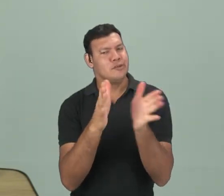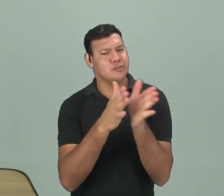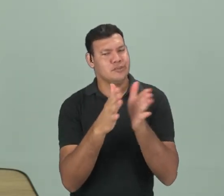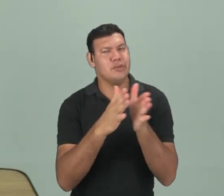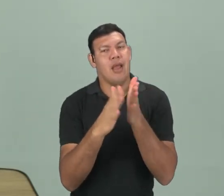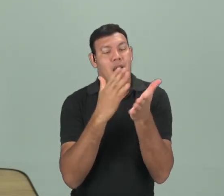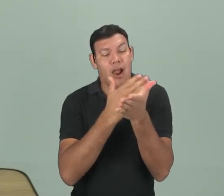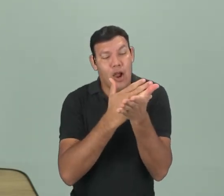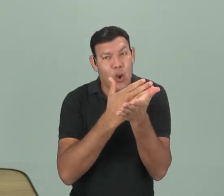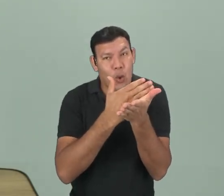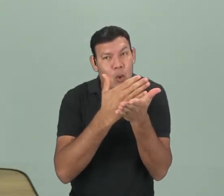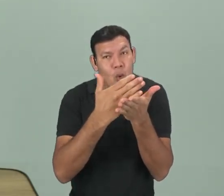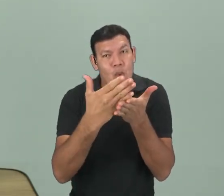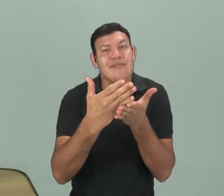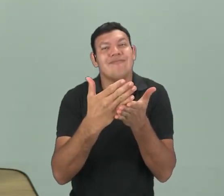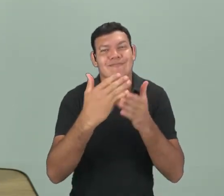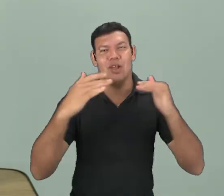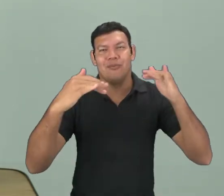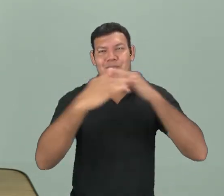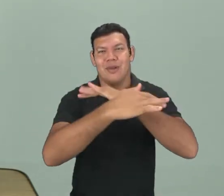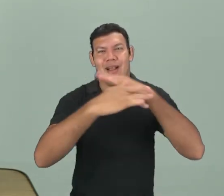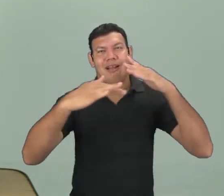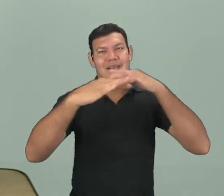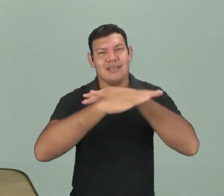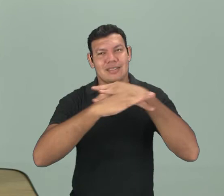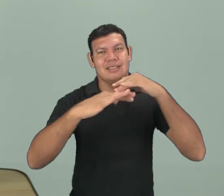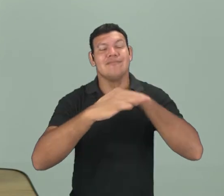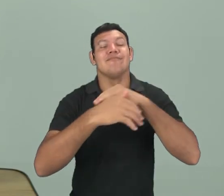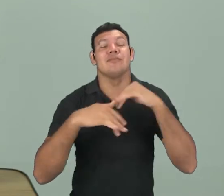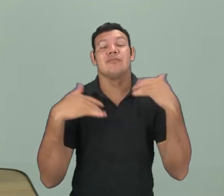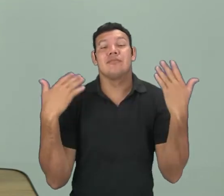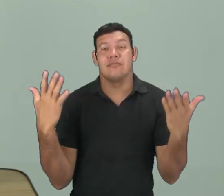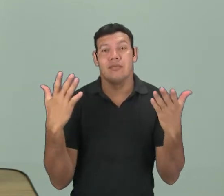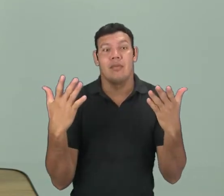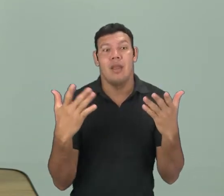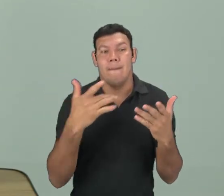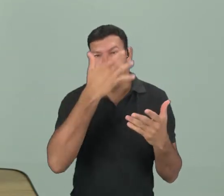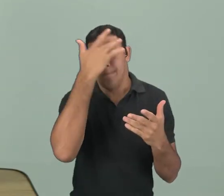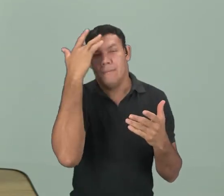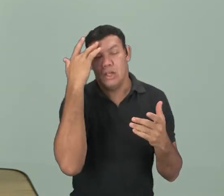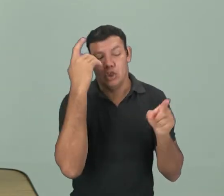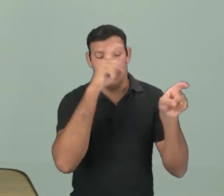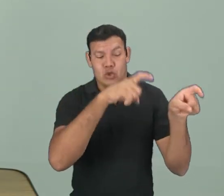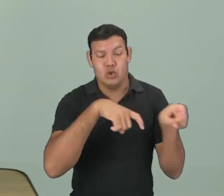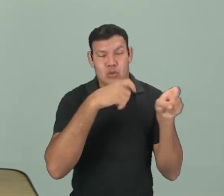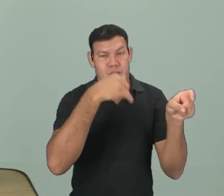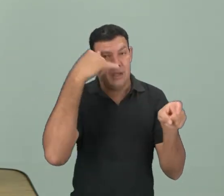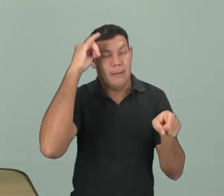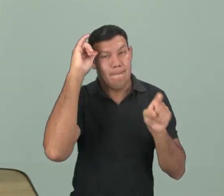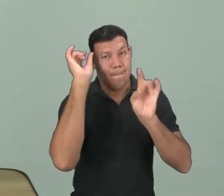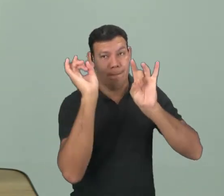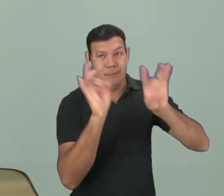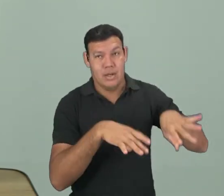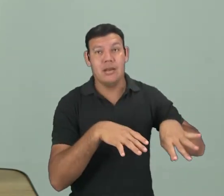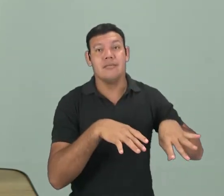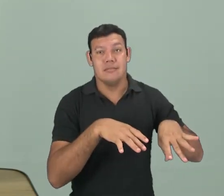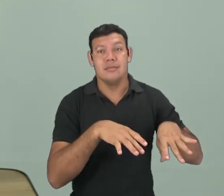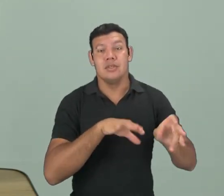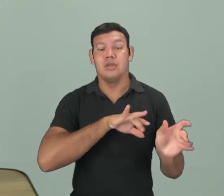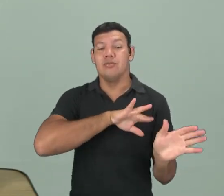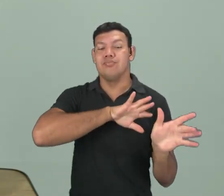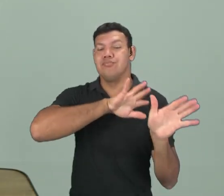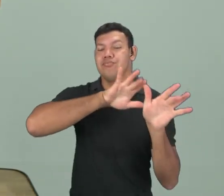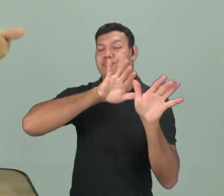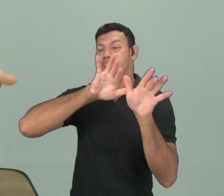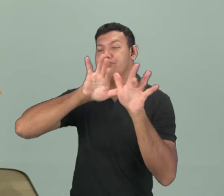estão iniciando ali um processo de urbanização, ou seja, pessoas que saem da zona rural ou campo, como a gente se refere,